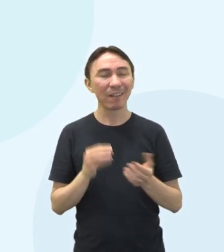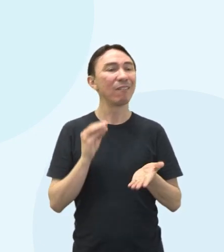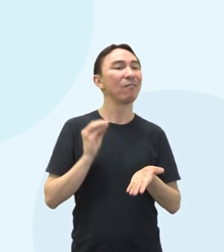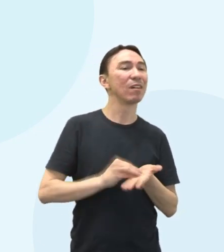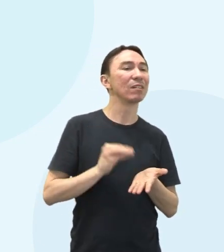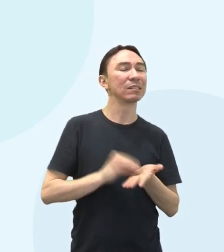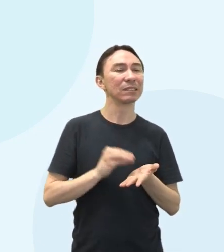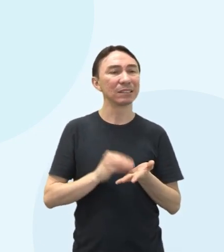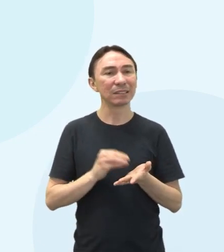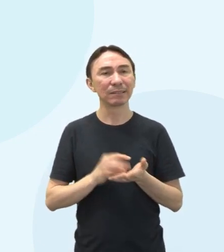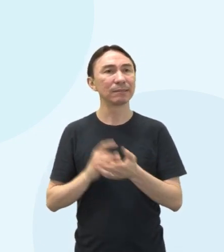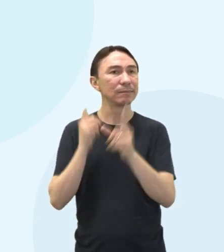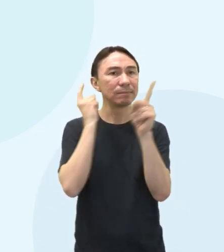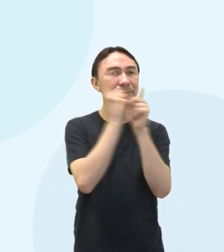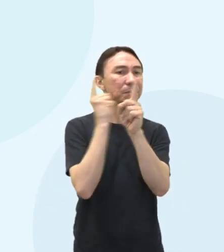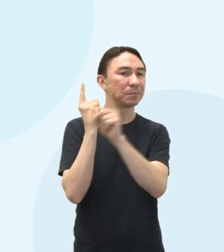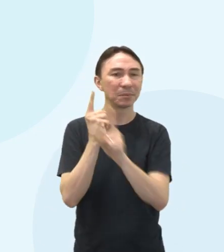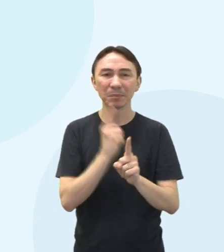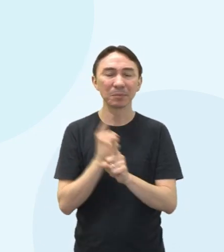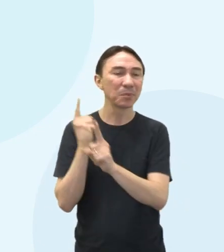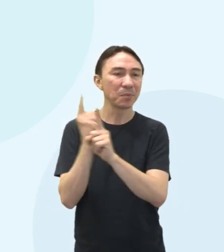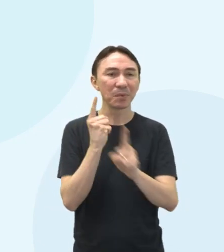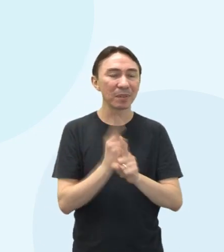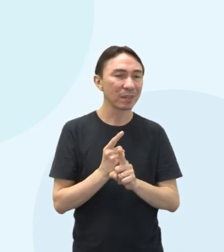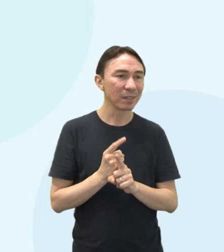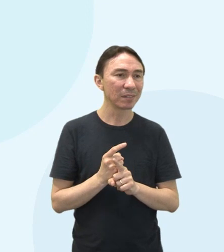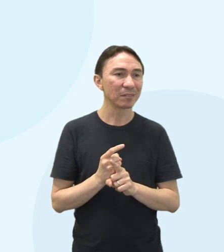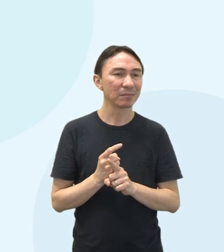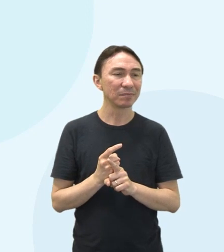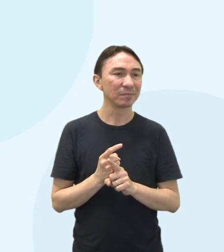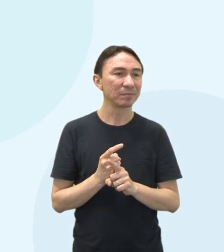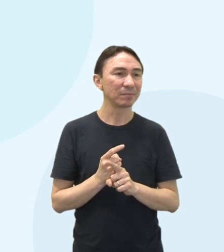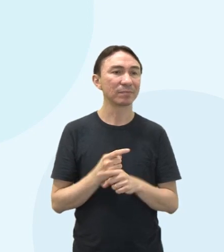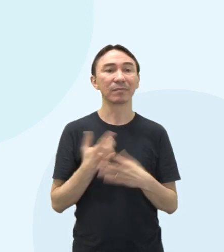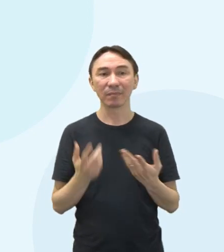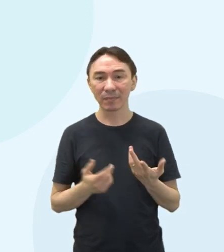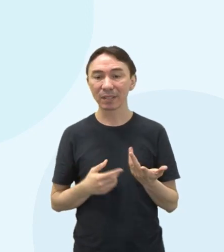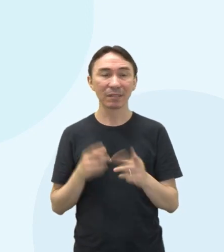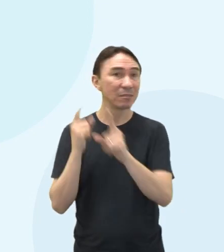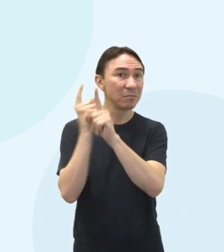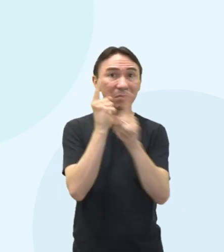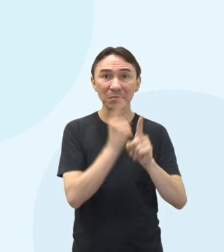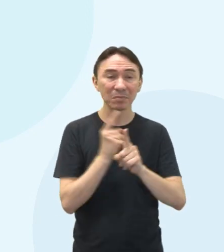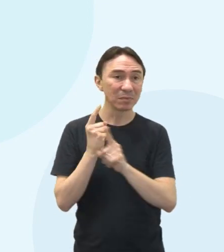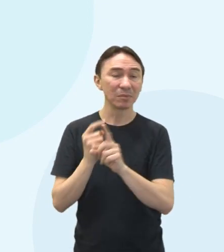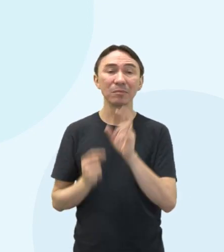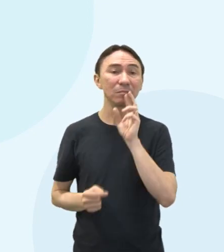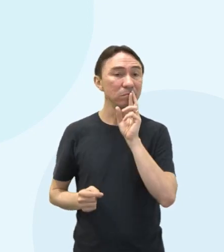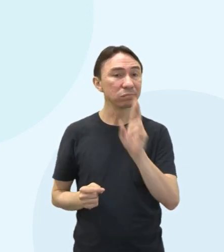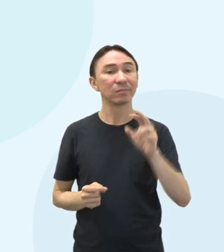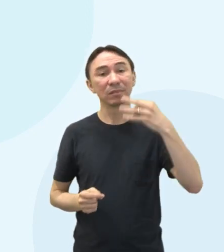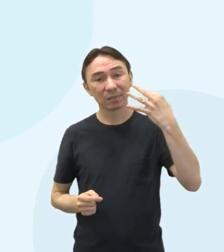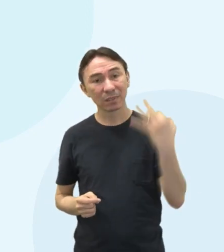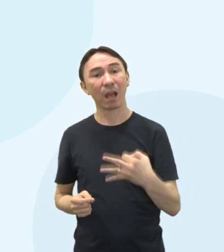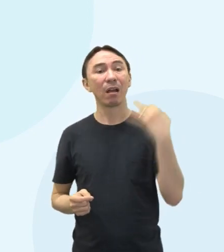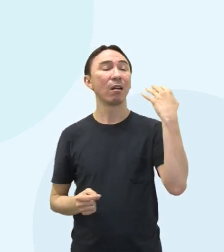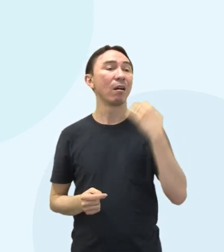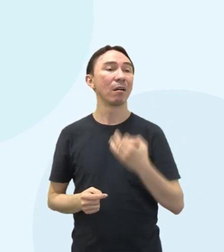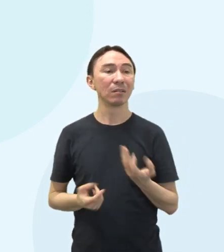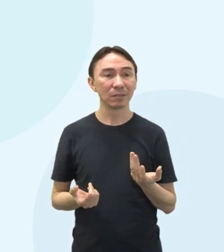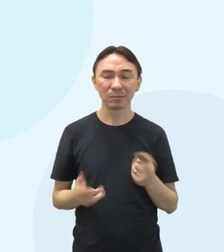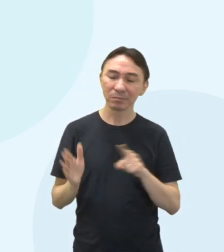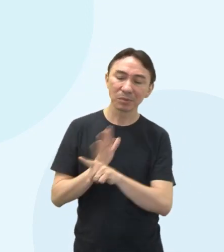sobre essa essa tabela encontrar a resposta né chegar a resposta